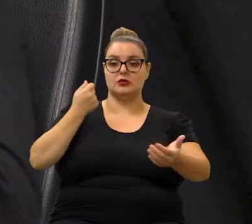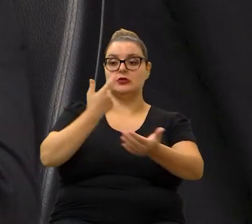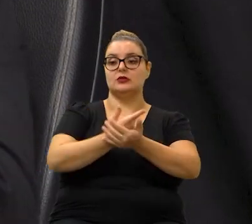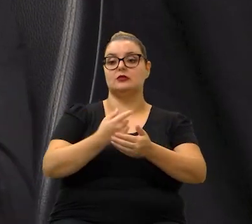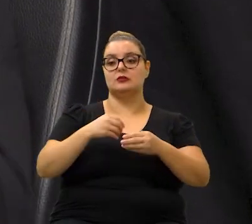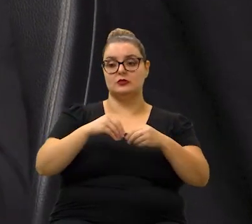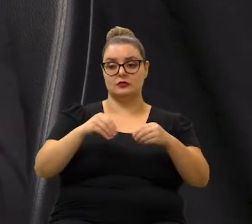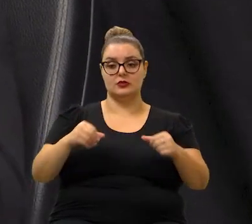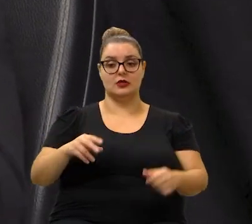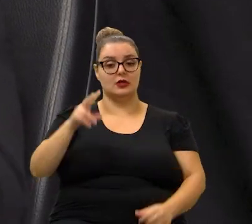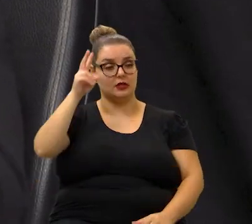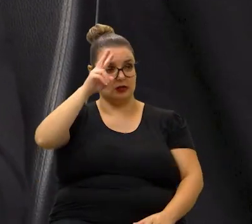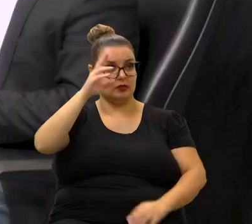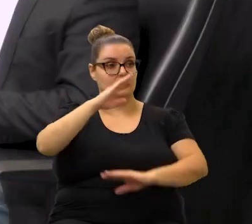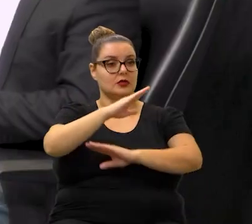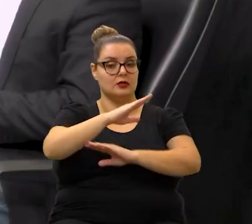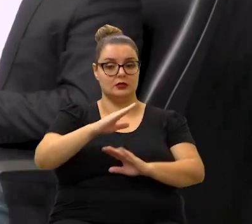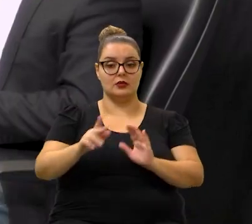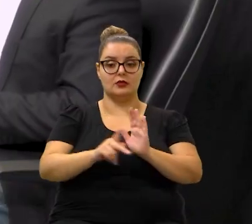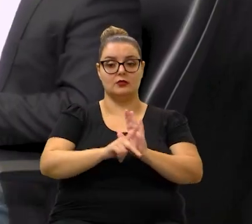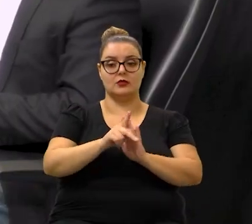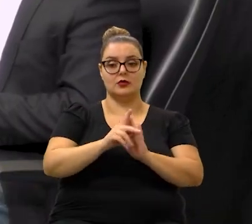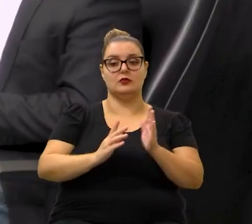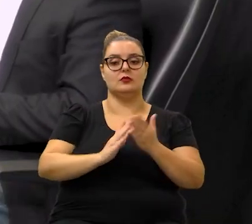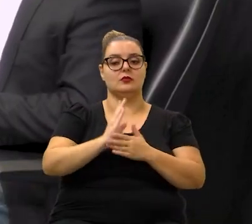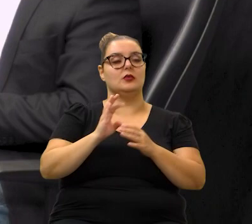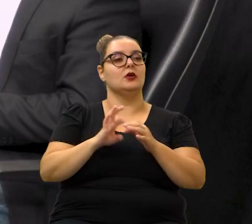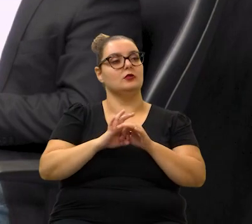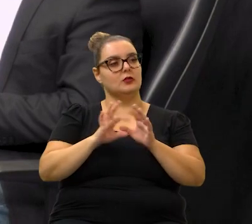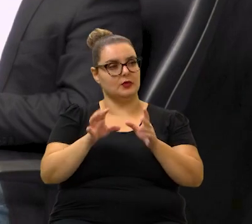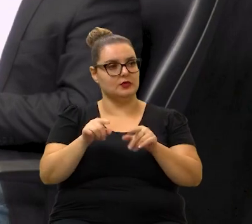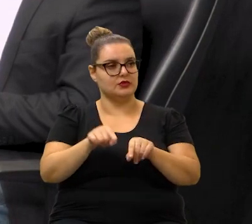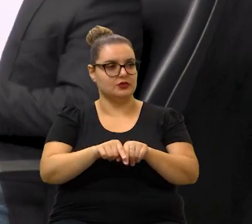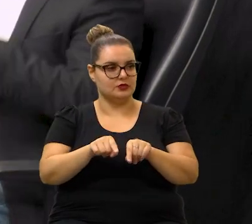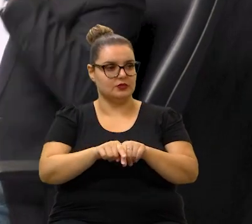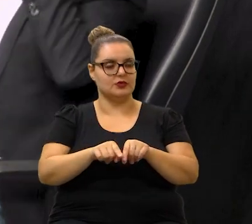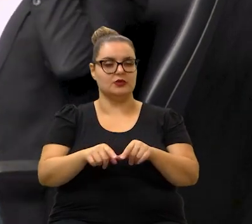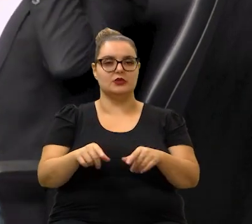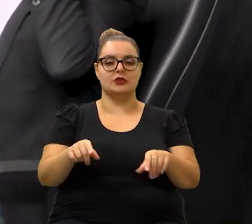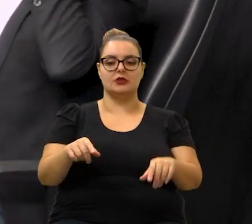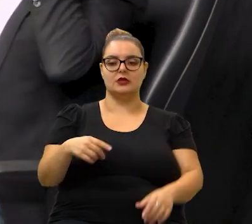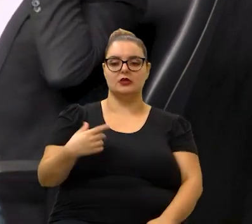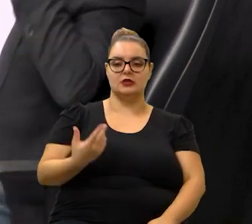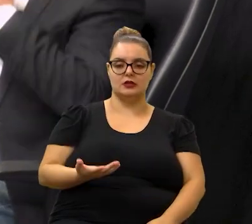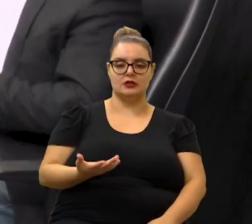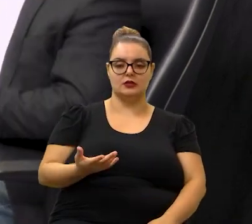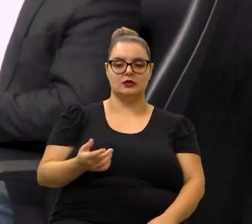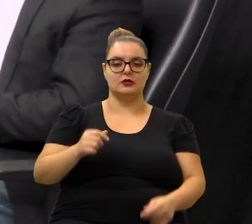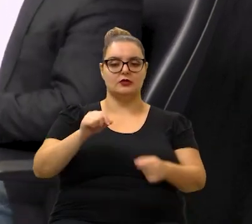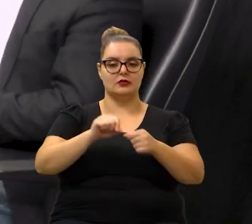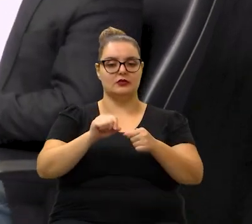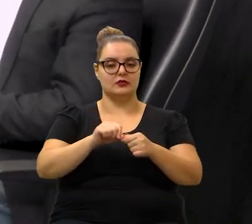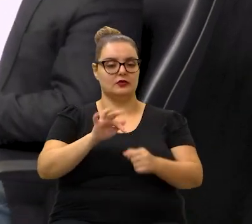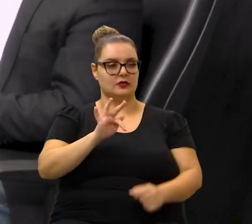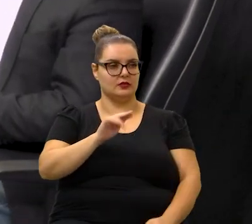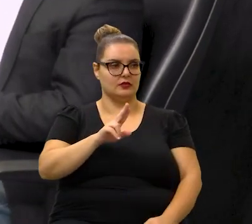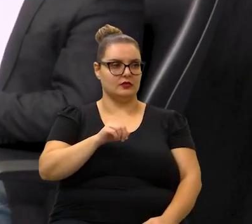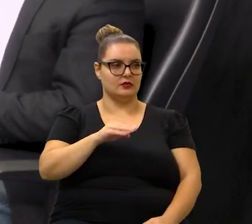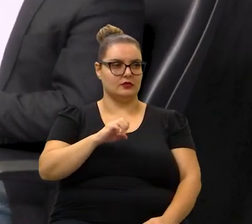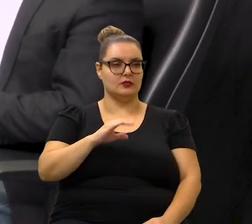terrenos Lembrando que a câmara aprovou um projeto permitindo que isso fosse inclusive algo feito pela